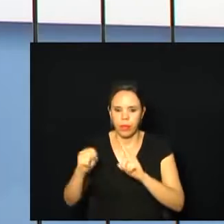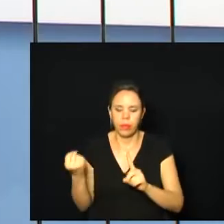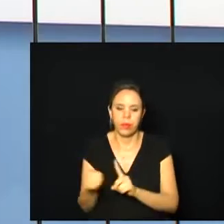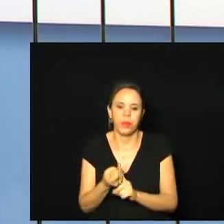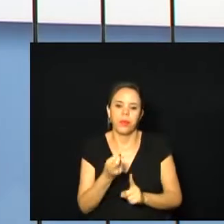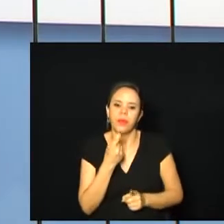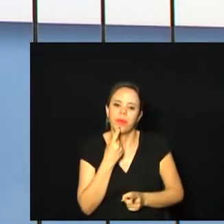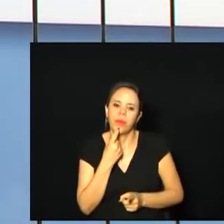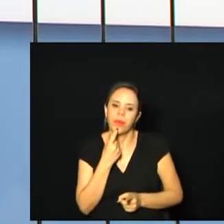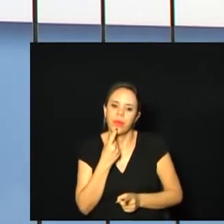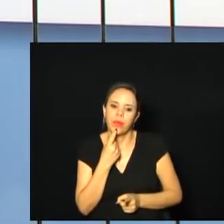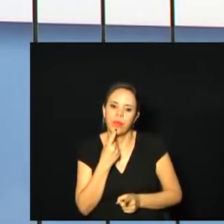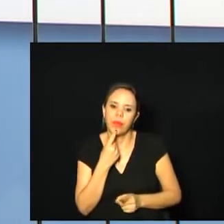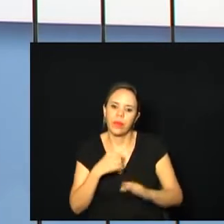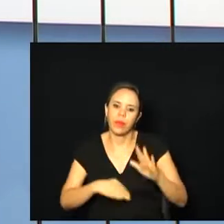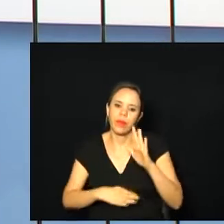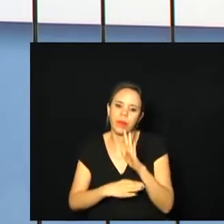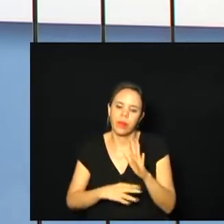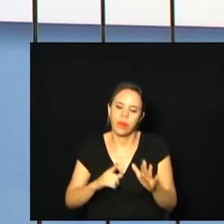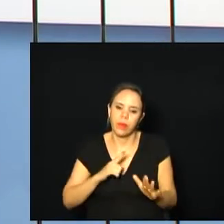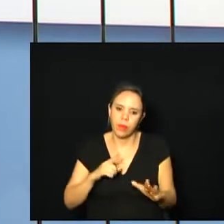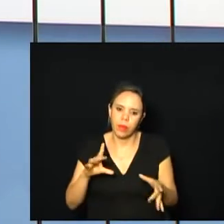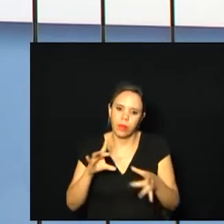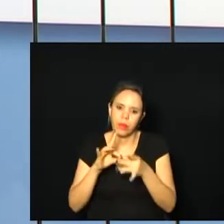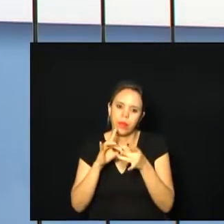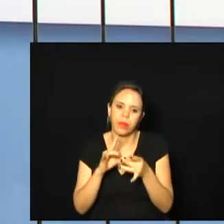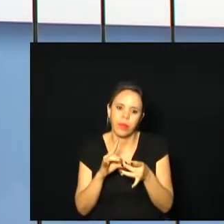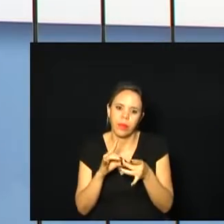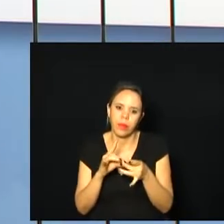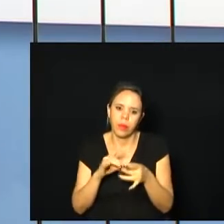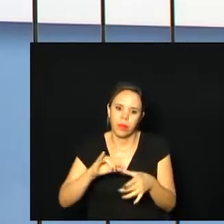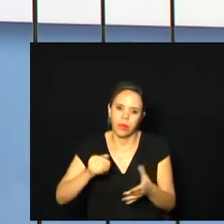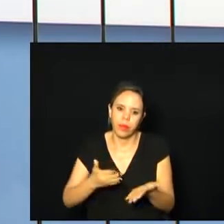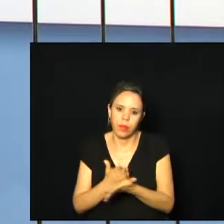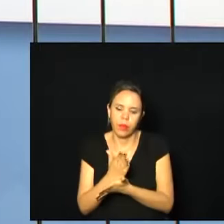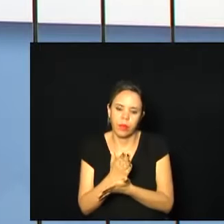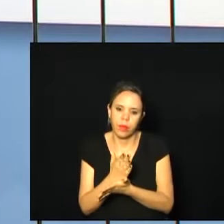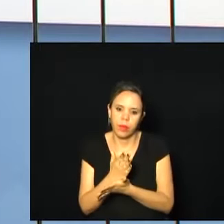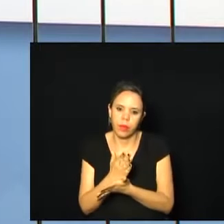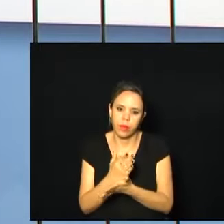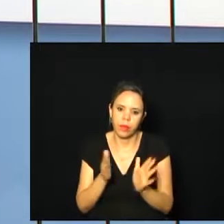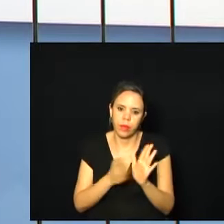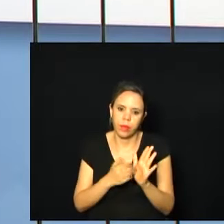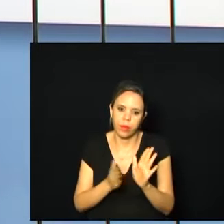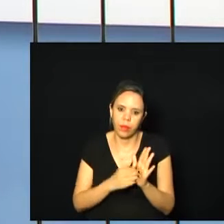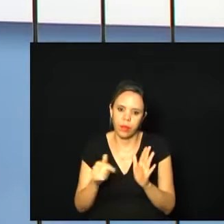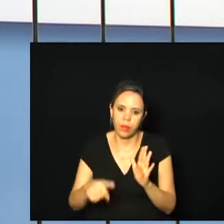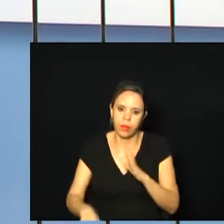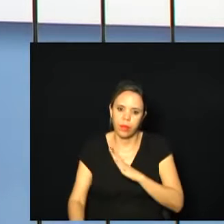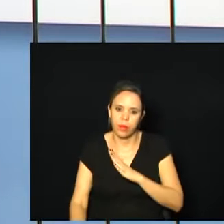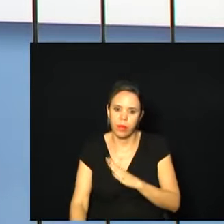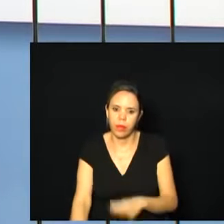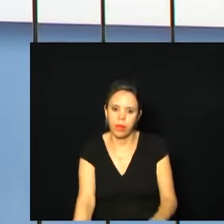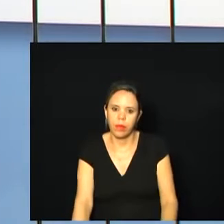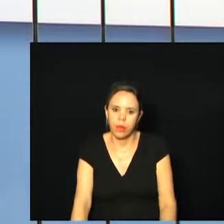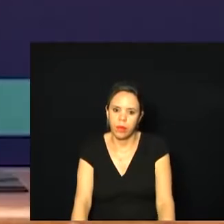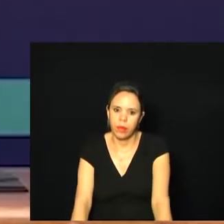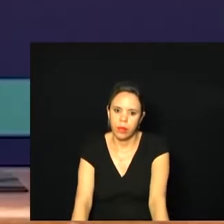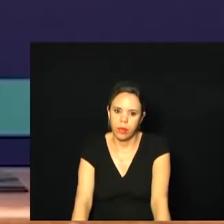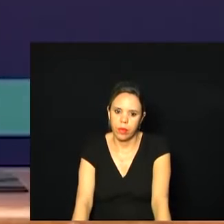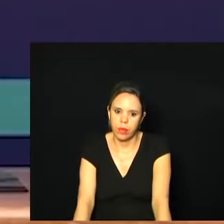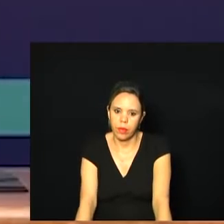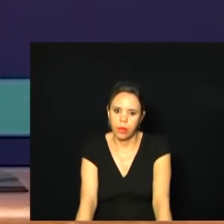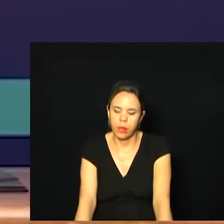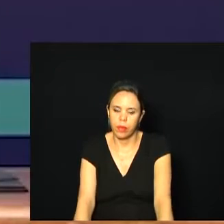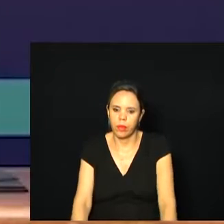de Campinas, e de que a Câmara tem sido parceira na aprovação dessas propostas aqui na cidade.